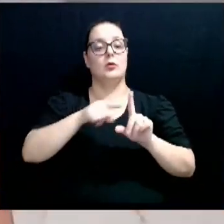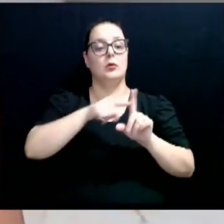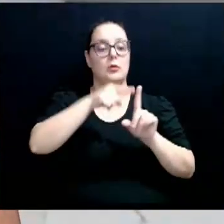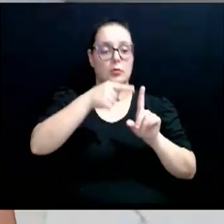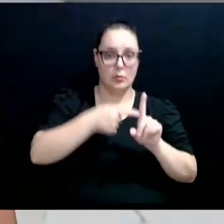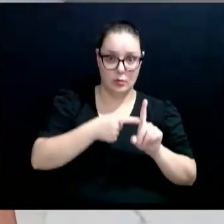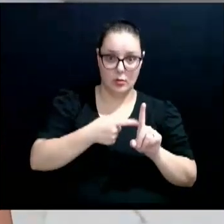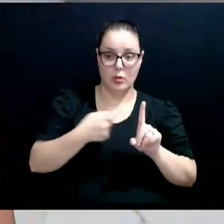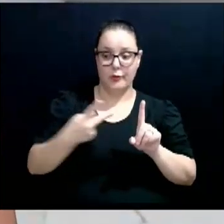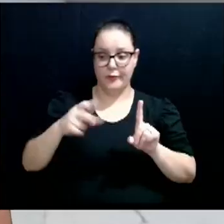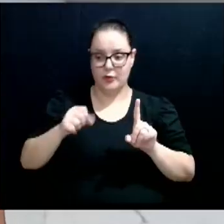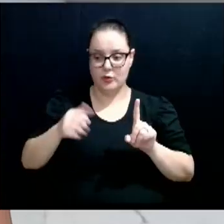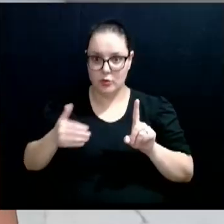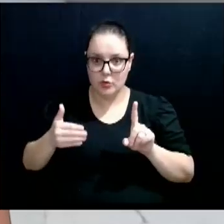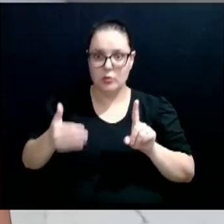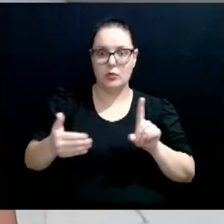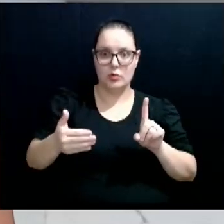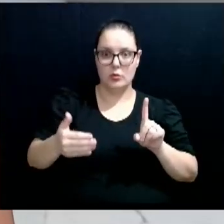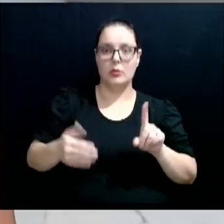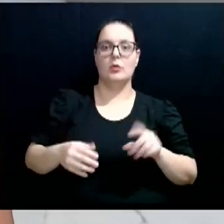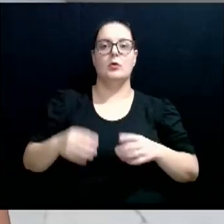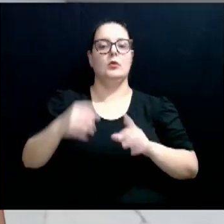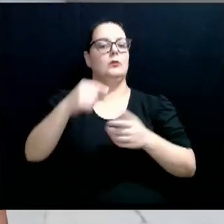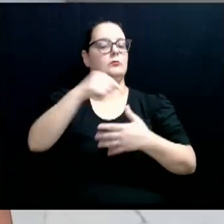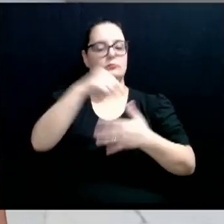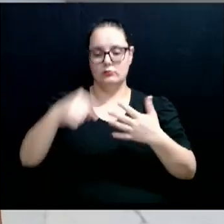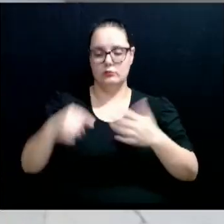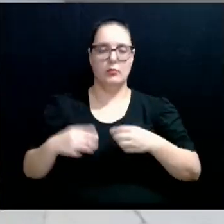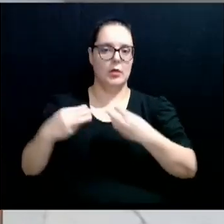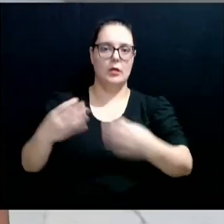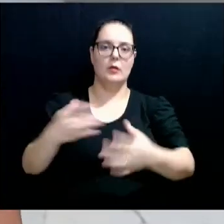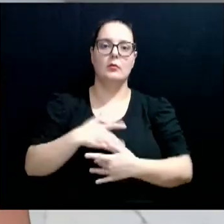né, pelos critérios do Ministério da Saúde, basta procurar qualquer